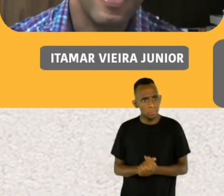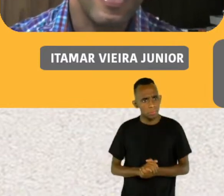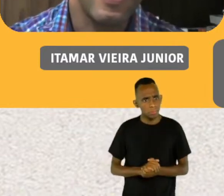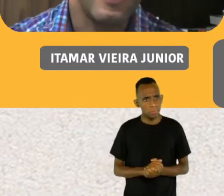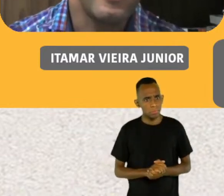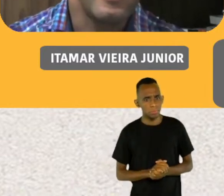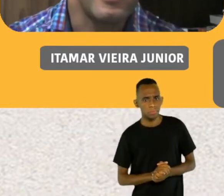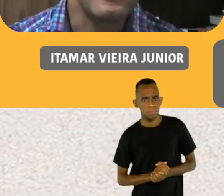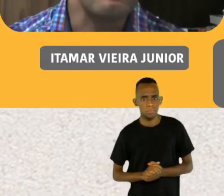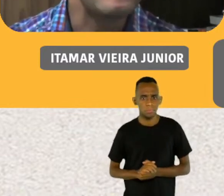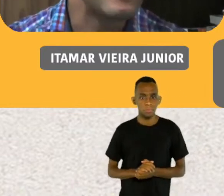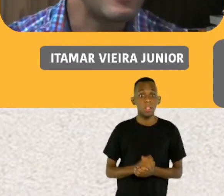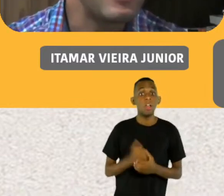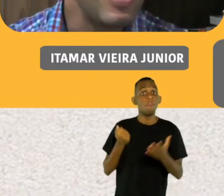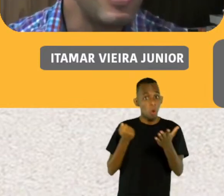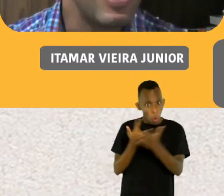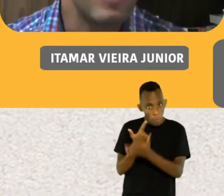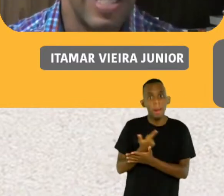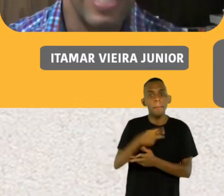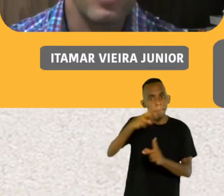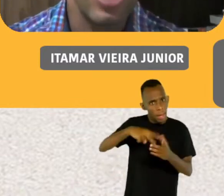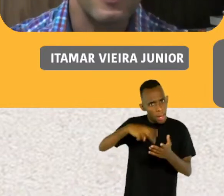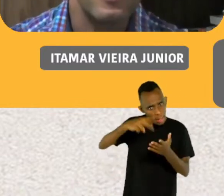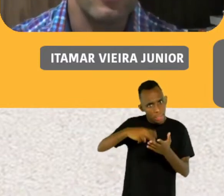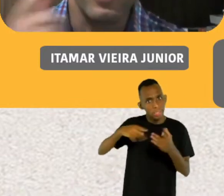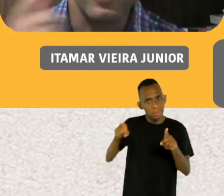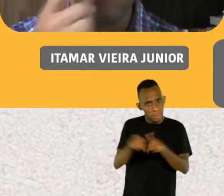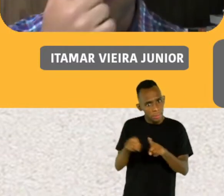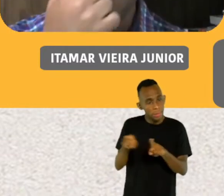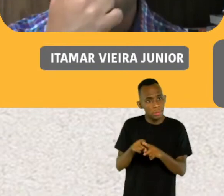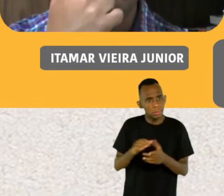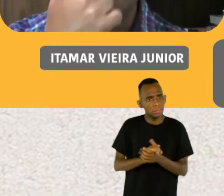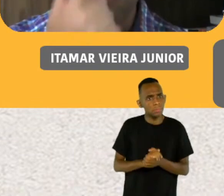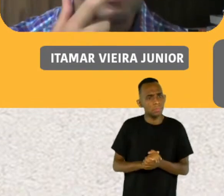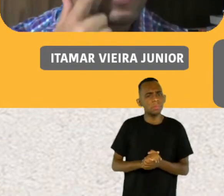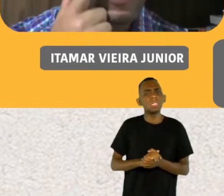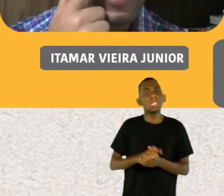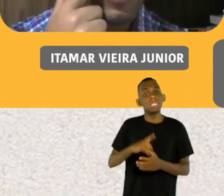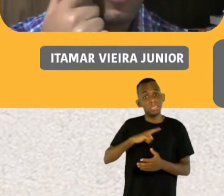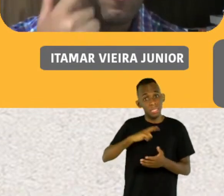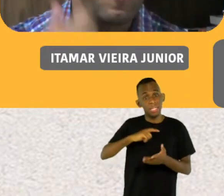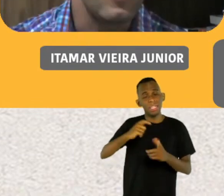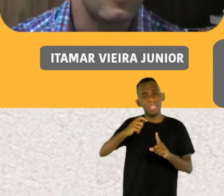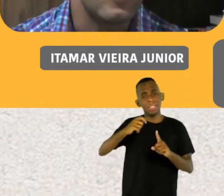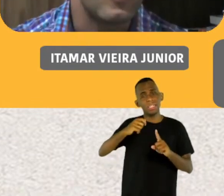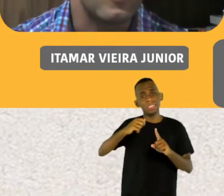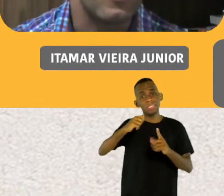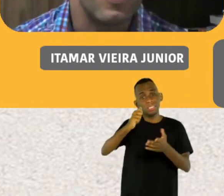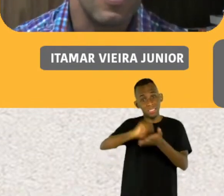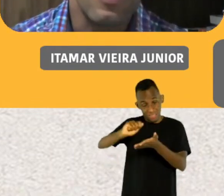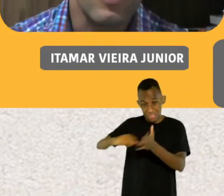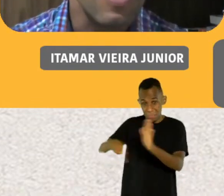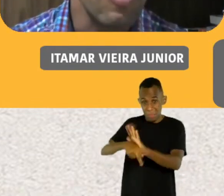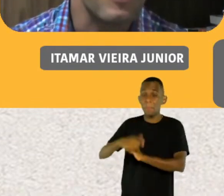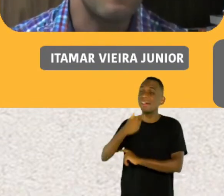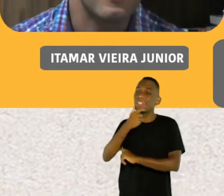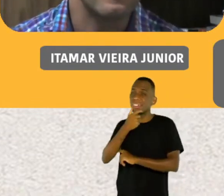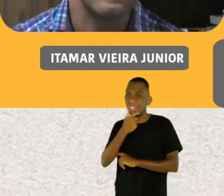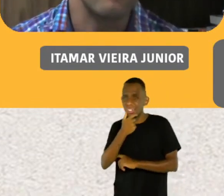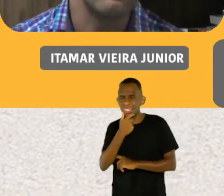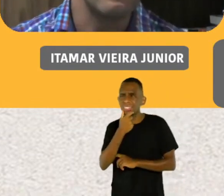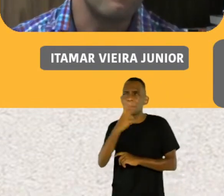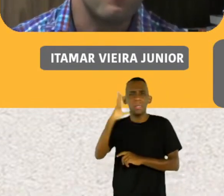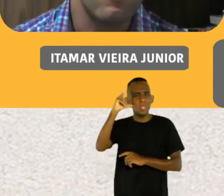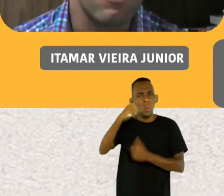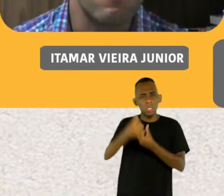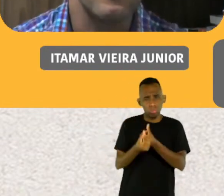ler imediatamente. Deve sair, ele já existe em inglês, mas deve sair aqui acho que no segundo semestre. É